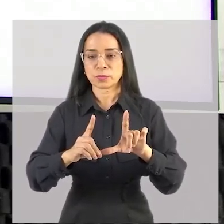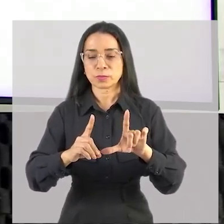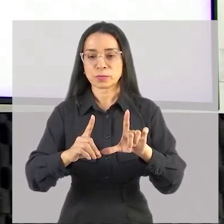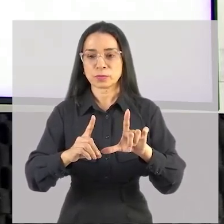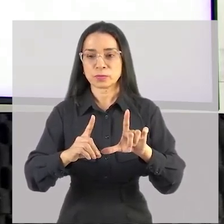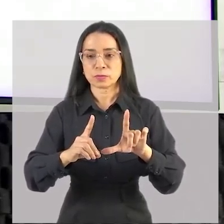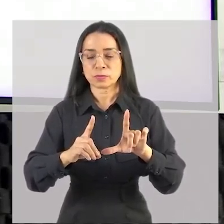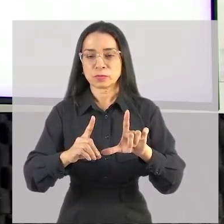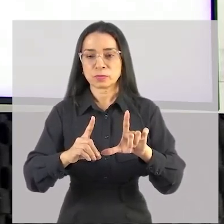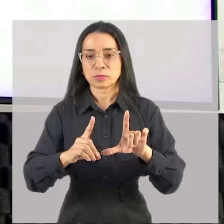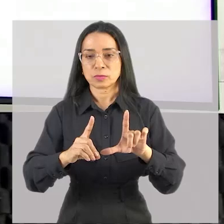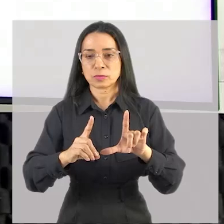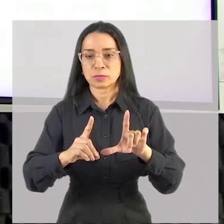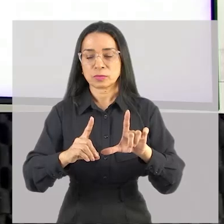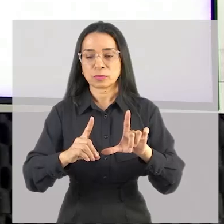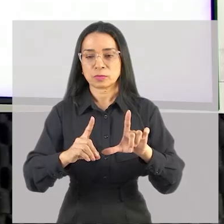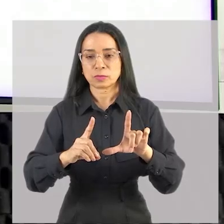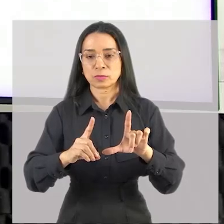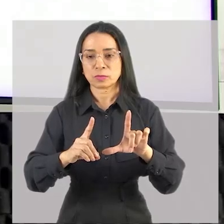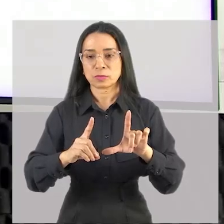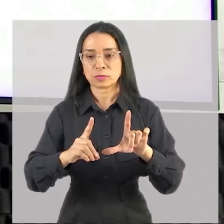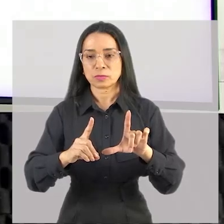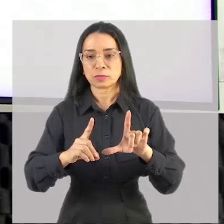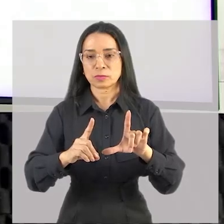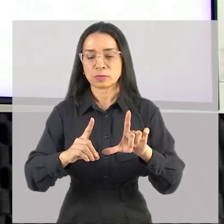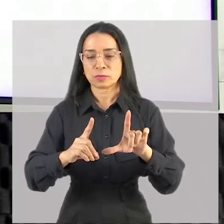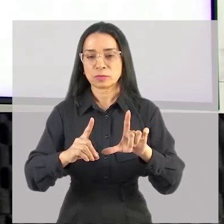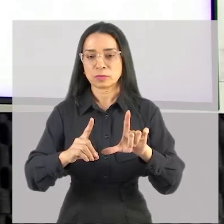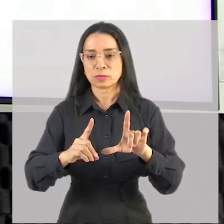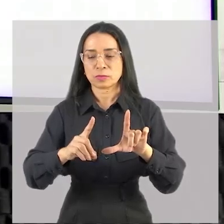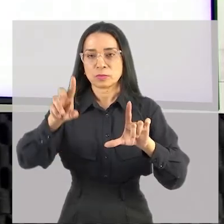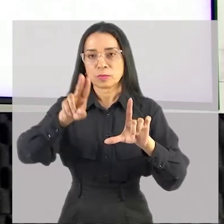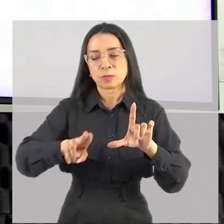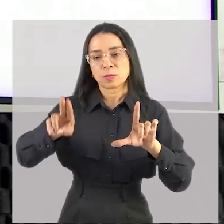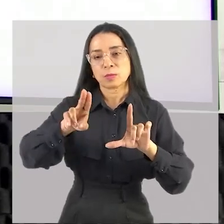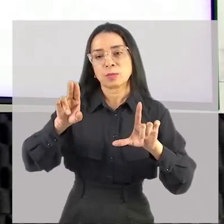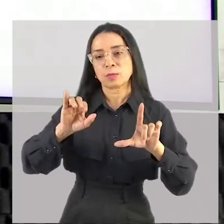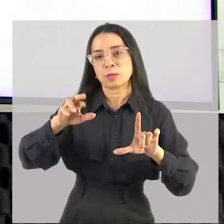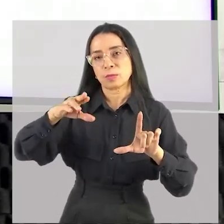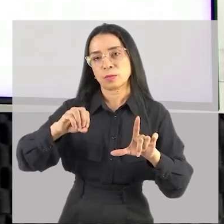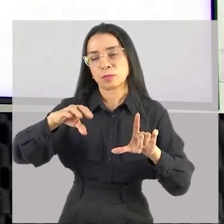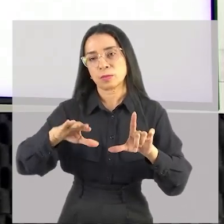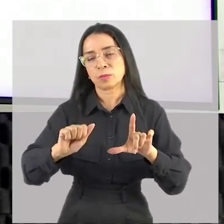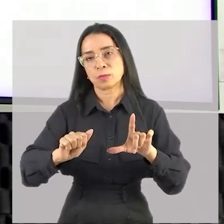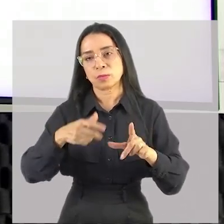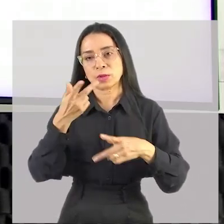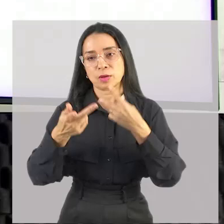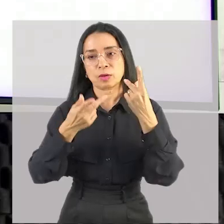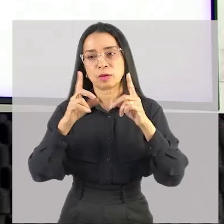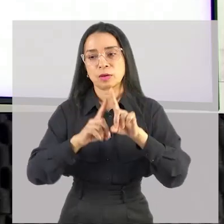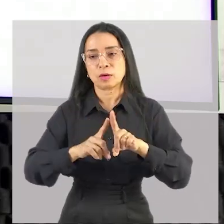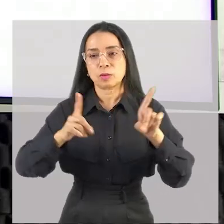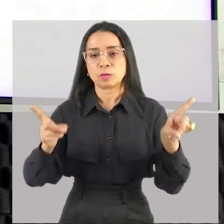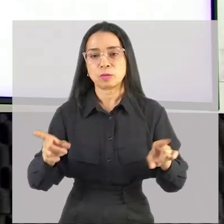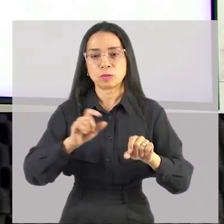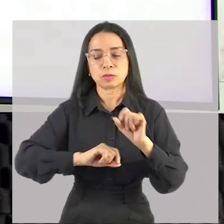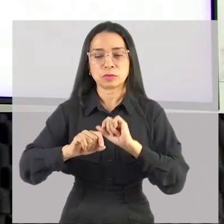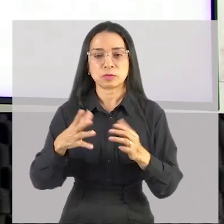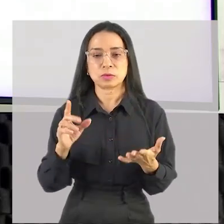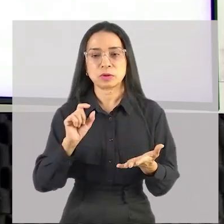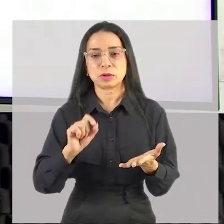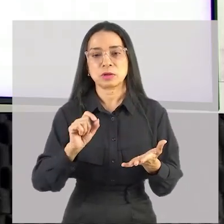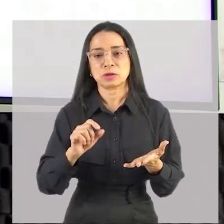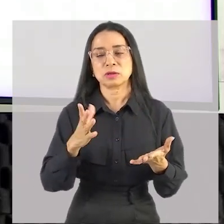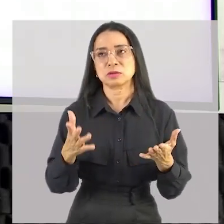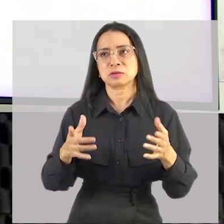do não dizer na expressão adjetiva. Entenderam? Você vai usar a ironia para dizer exatamente o contrário. Será que é isso que